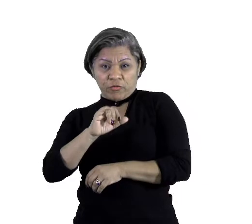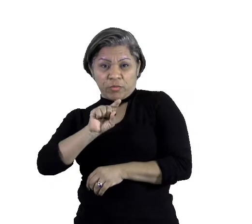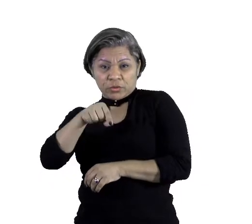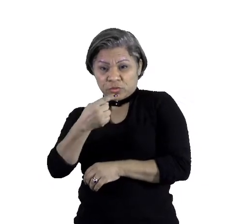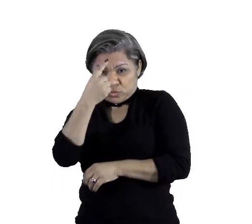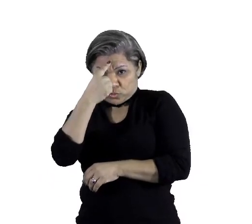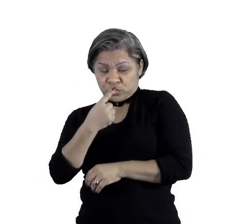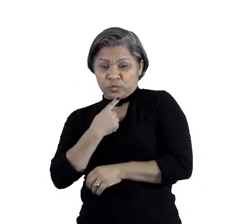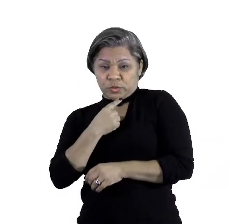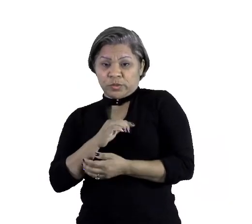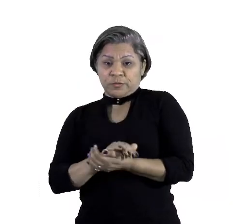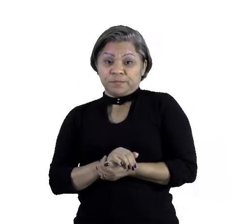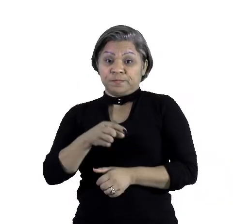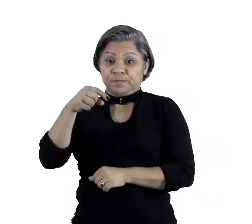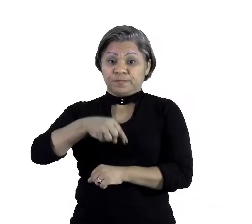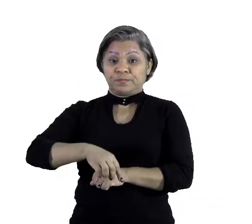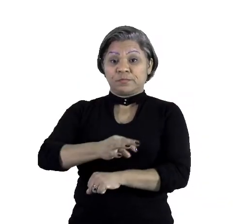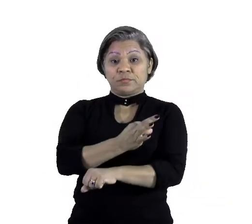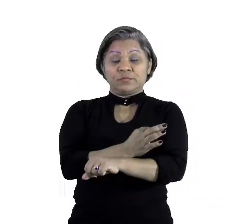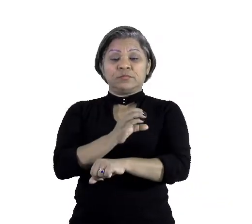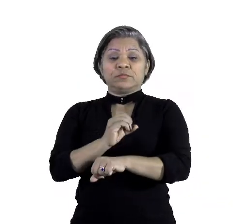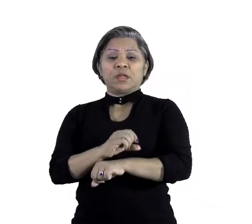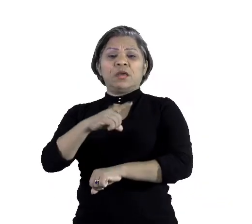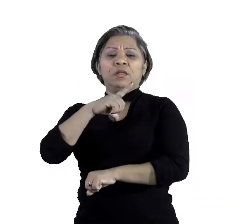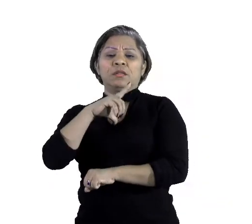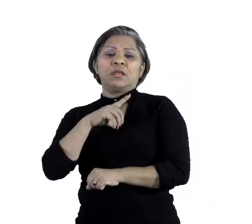no Tocantins tem